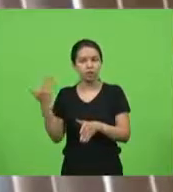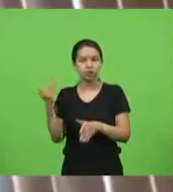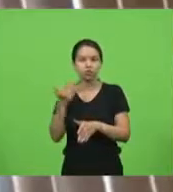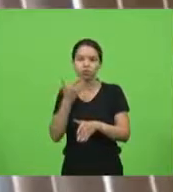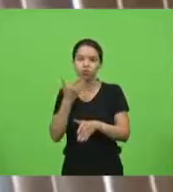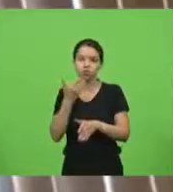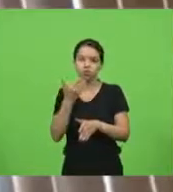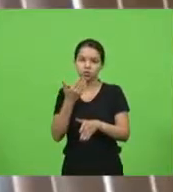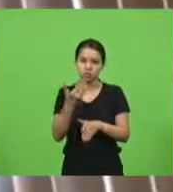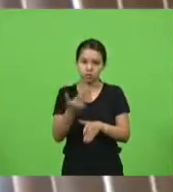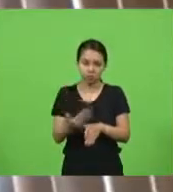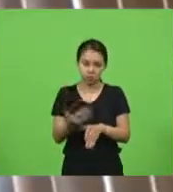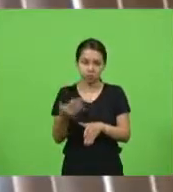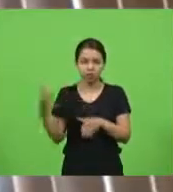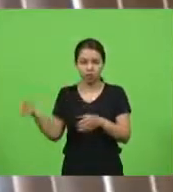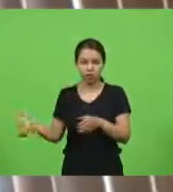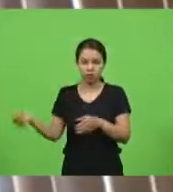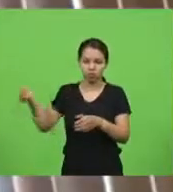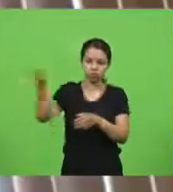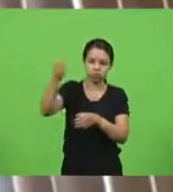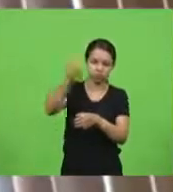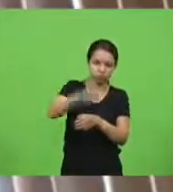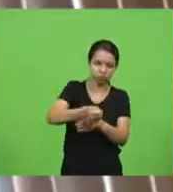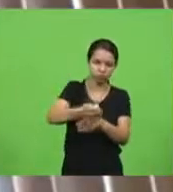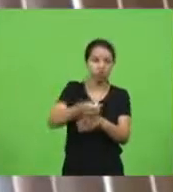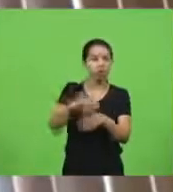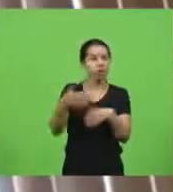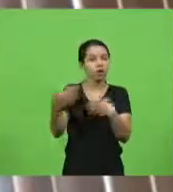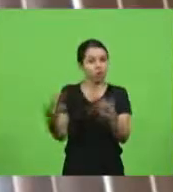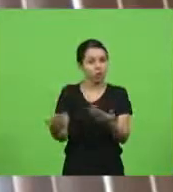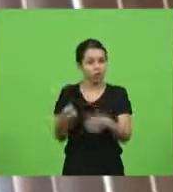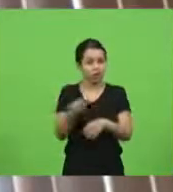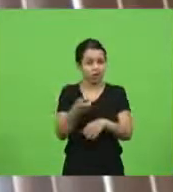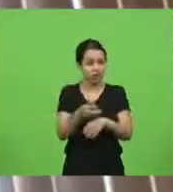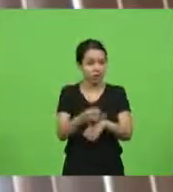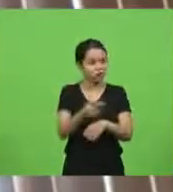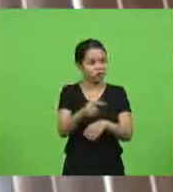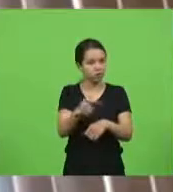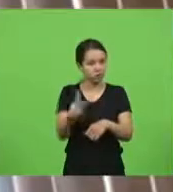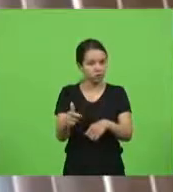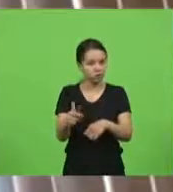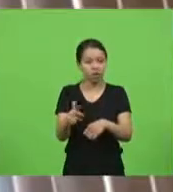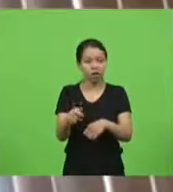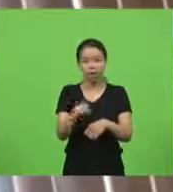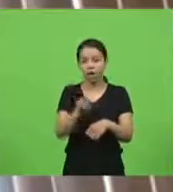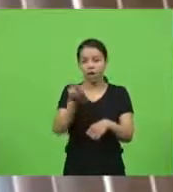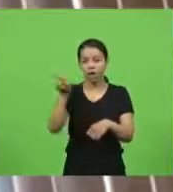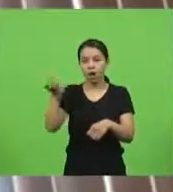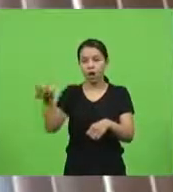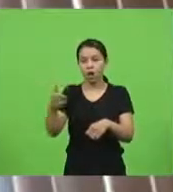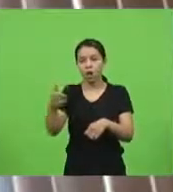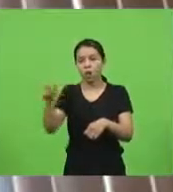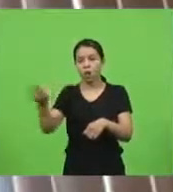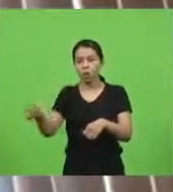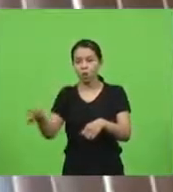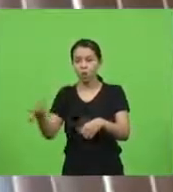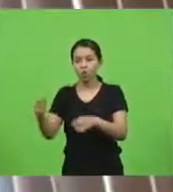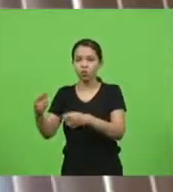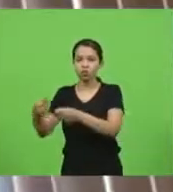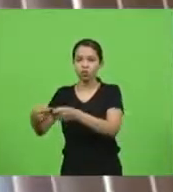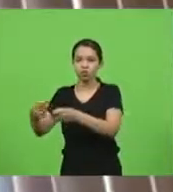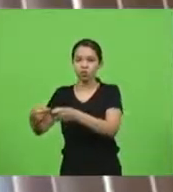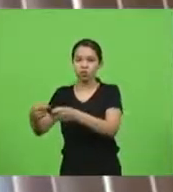de existir a vaga no município de destino e abrindo vaga no município de origem daquele policial que foi transferido.